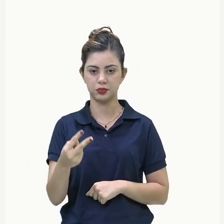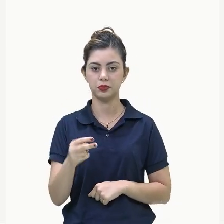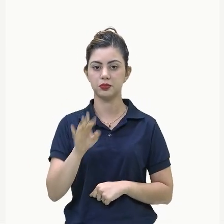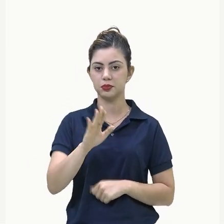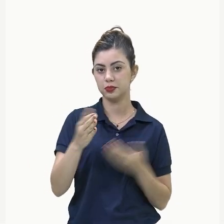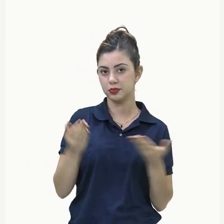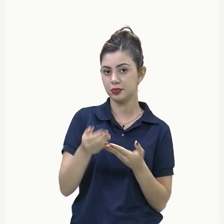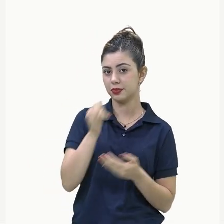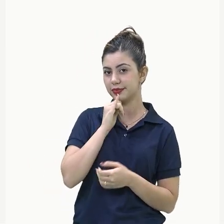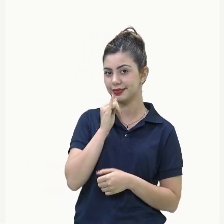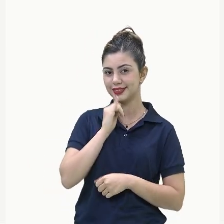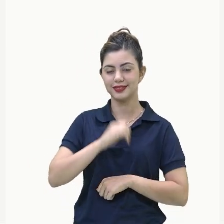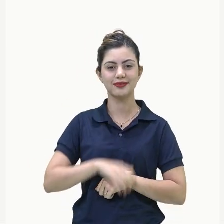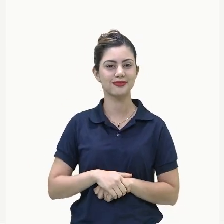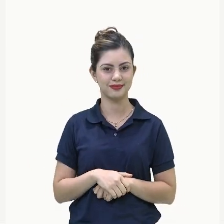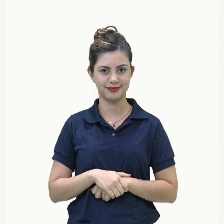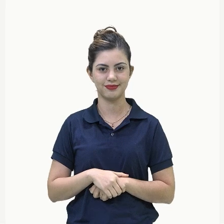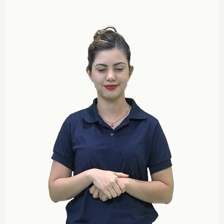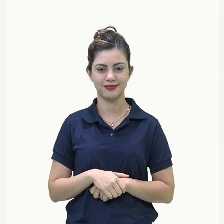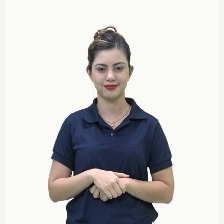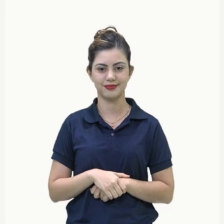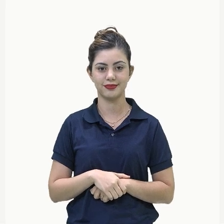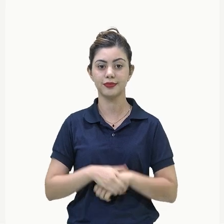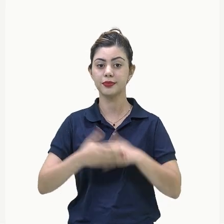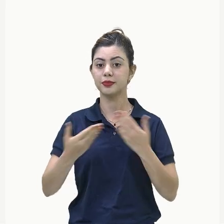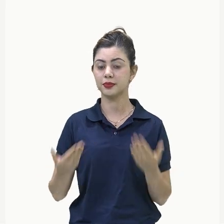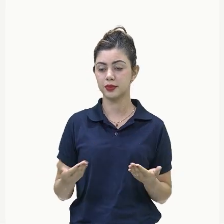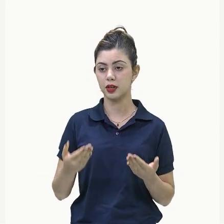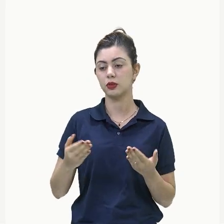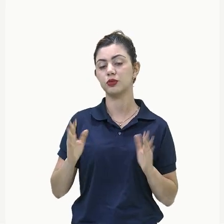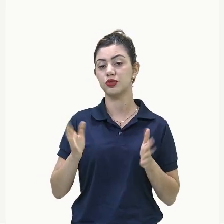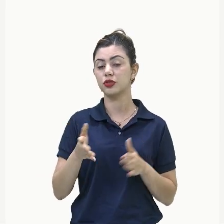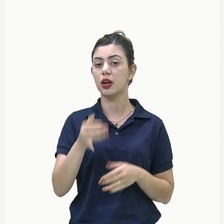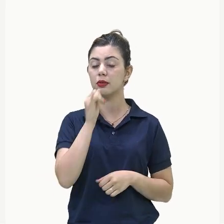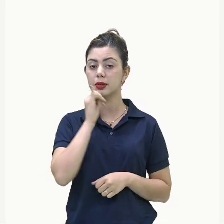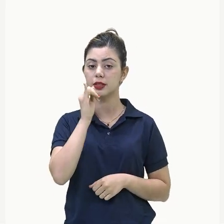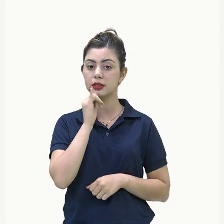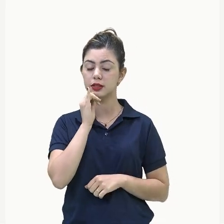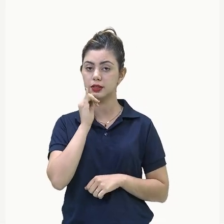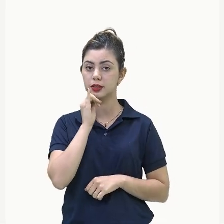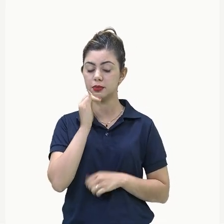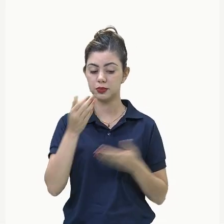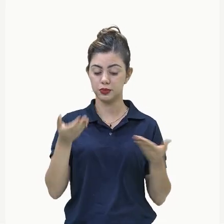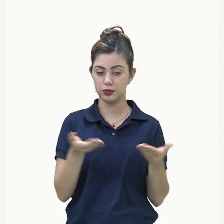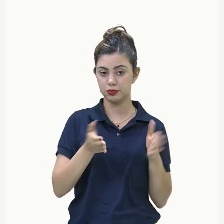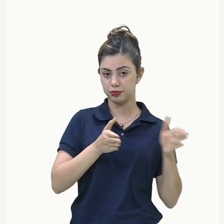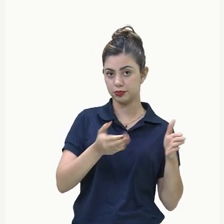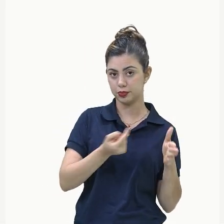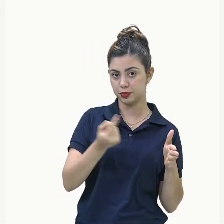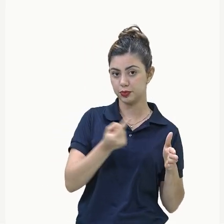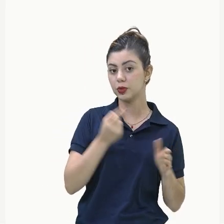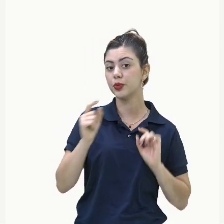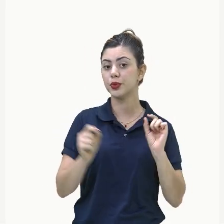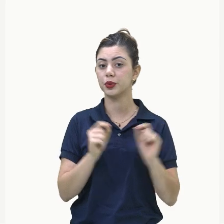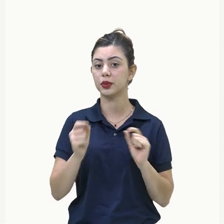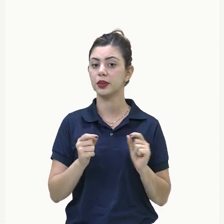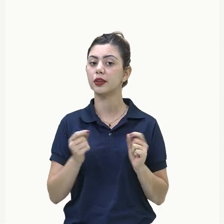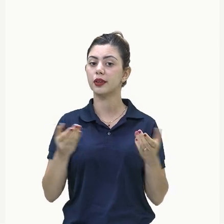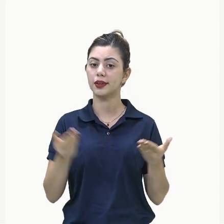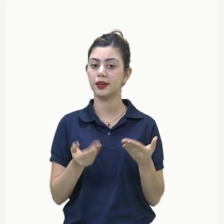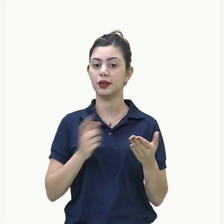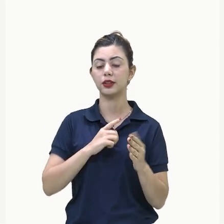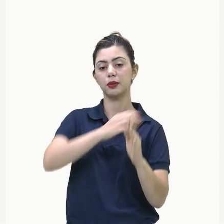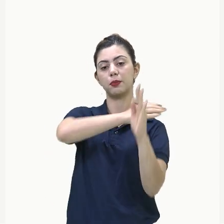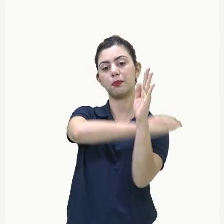exemplo que nós fizemos aqui? Um dos exemplos que nós fizemos aqui na unidade 1 foi desse segmento de reta,